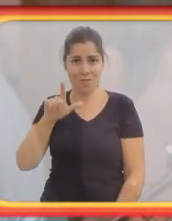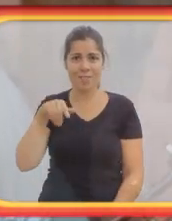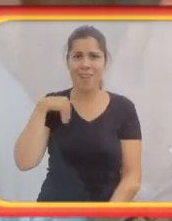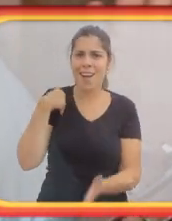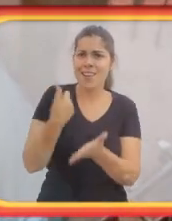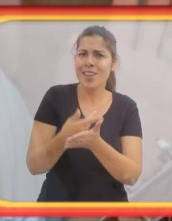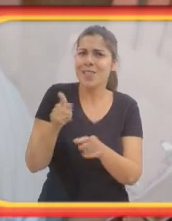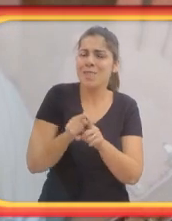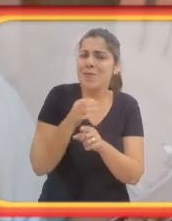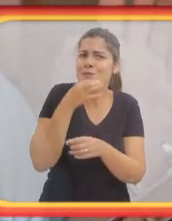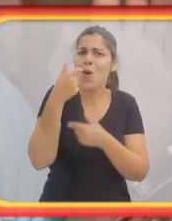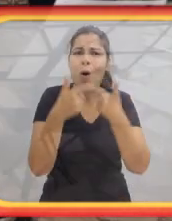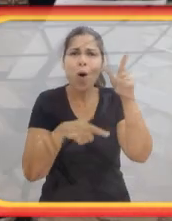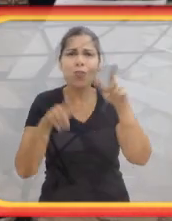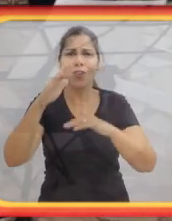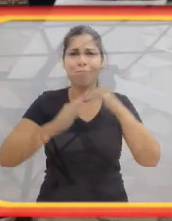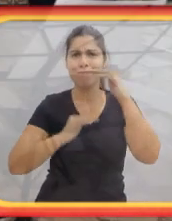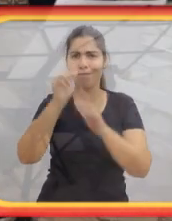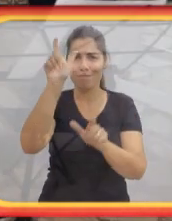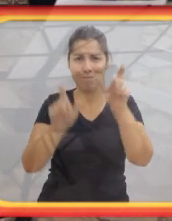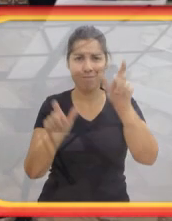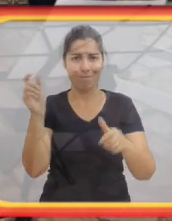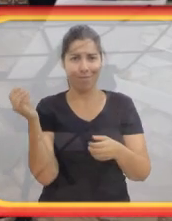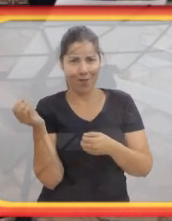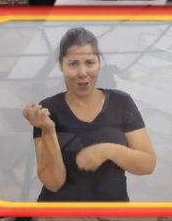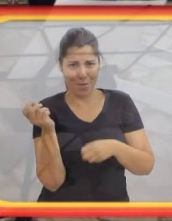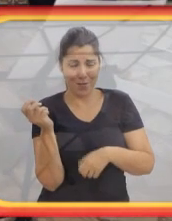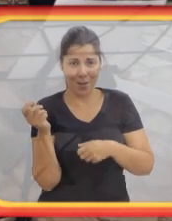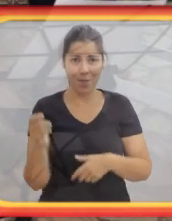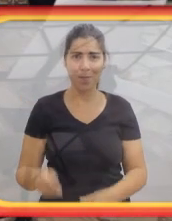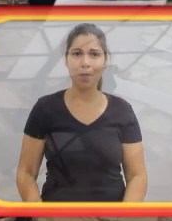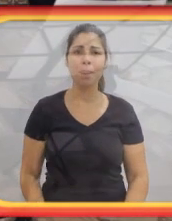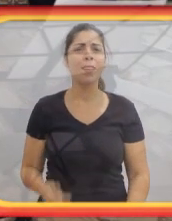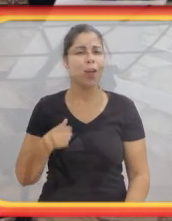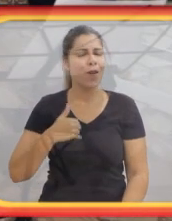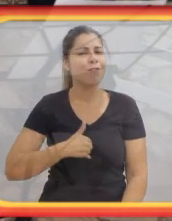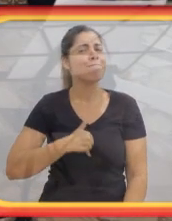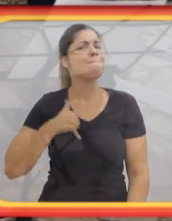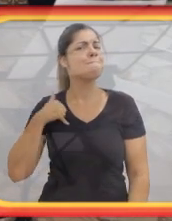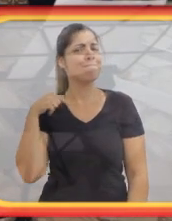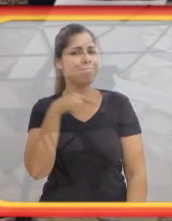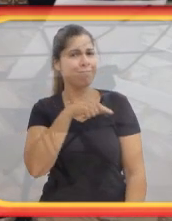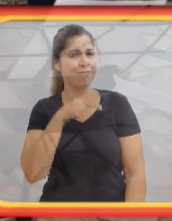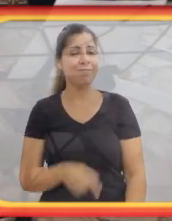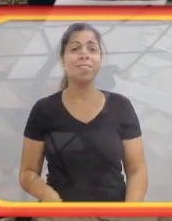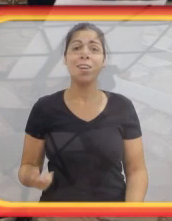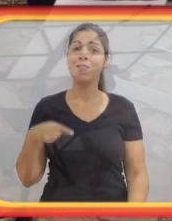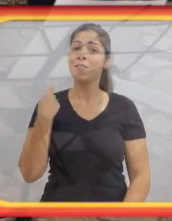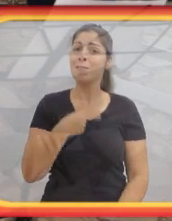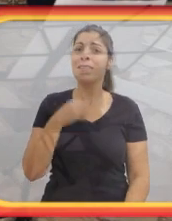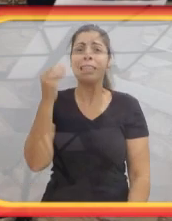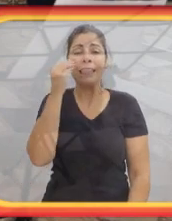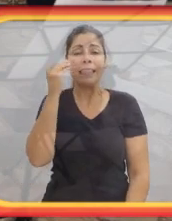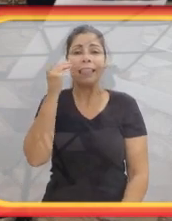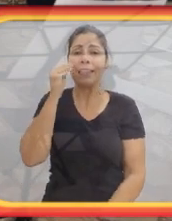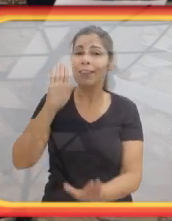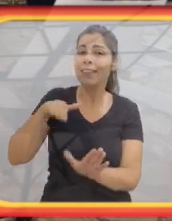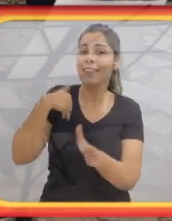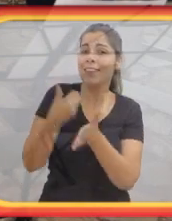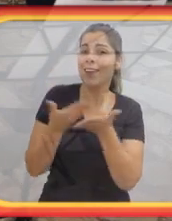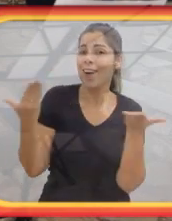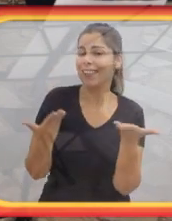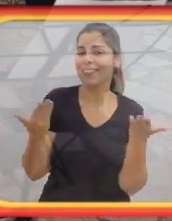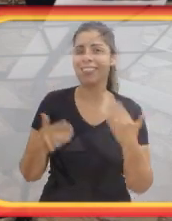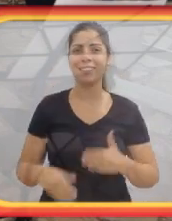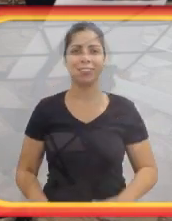é mais influenciado pelo som do Joel Nascimento do que até do som de outros cavaquinistas. Fico orgulhoso com